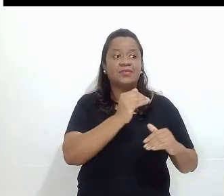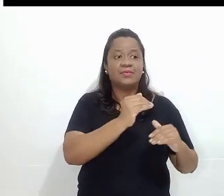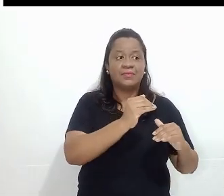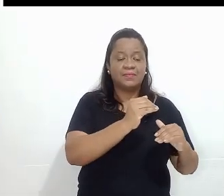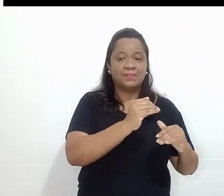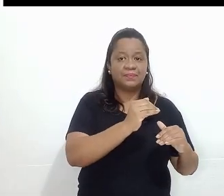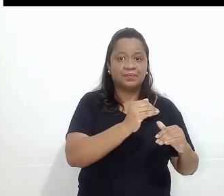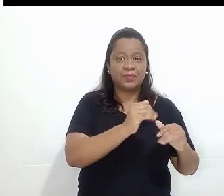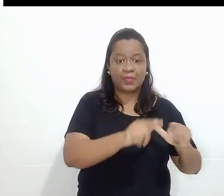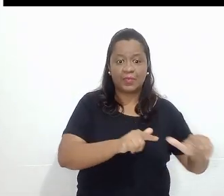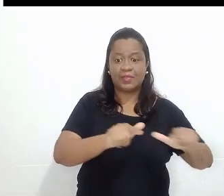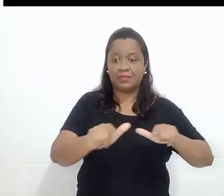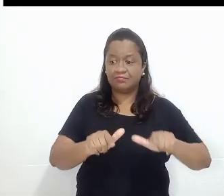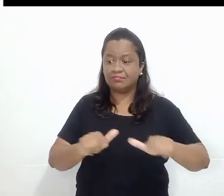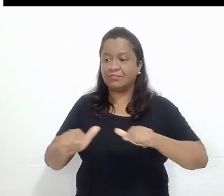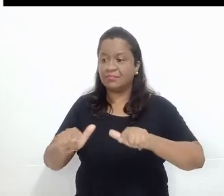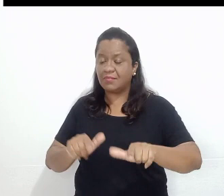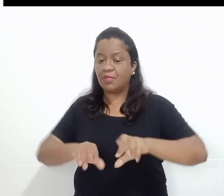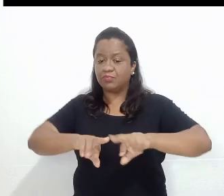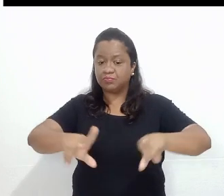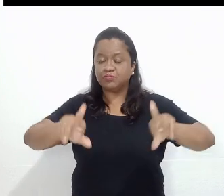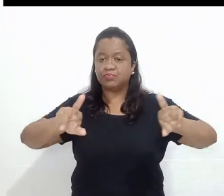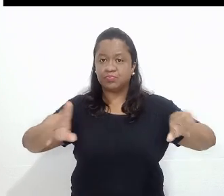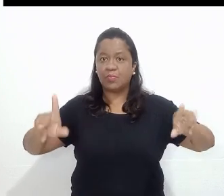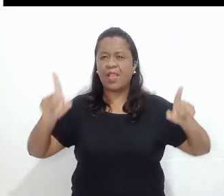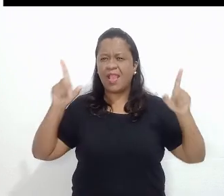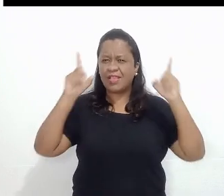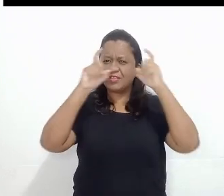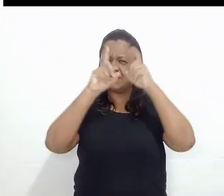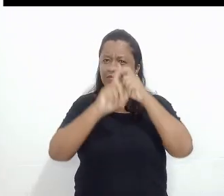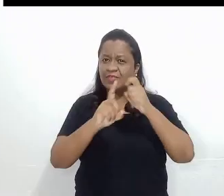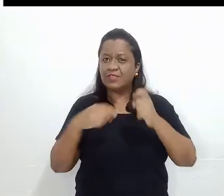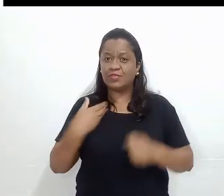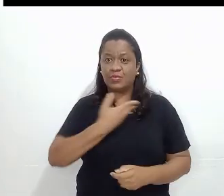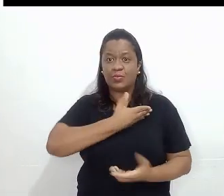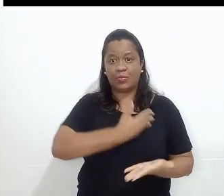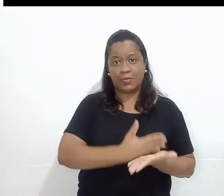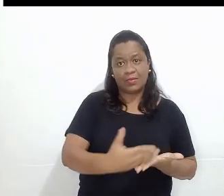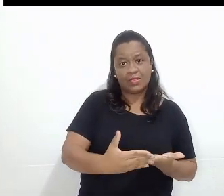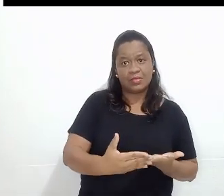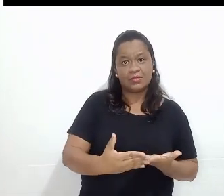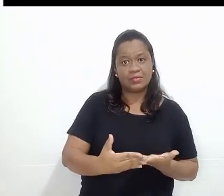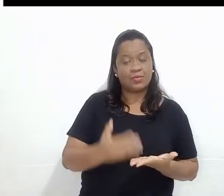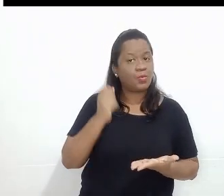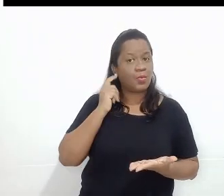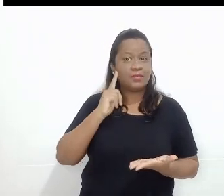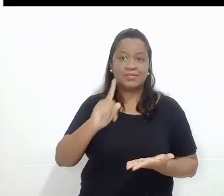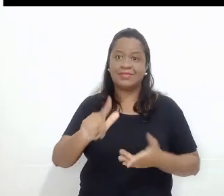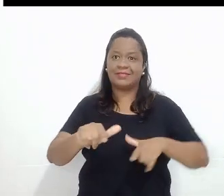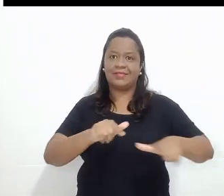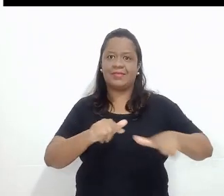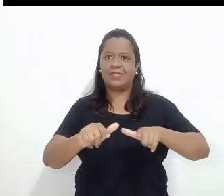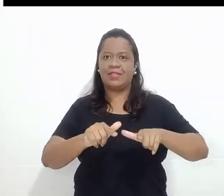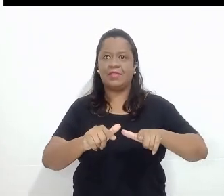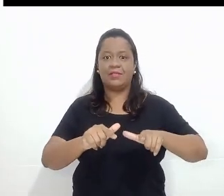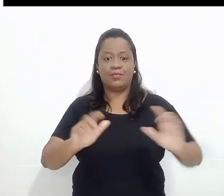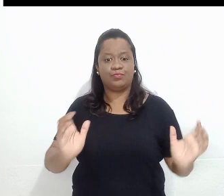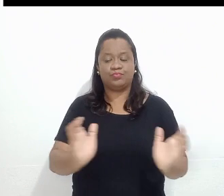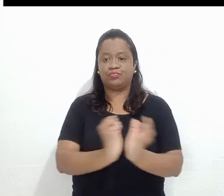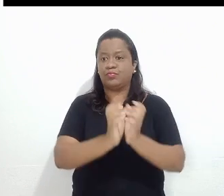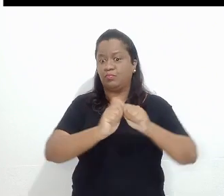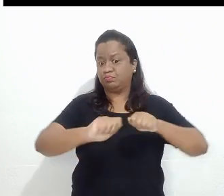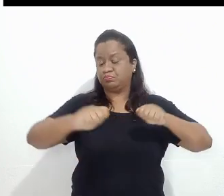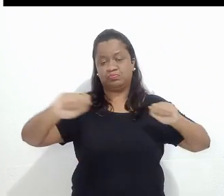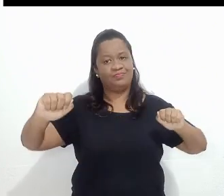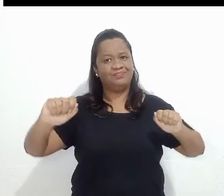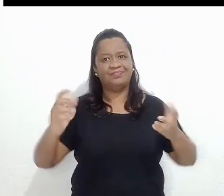porque dificilmente a gente, no nosso início e tal, vai conseguir trabalhar com uma equipe muito grande, né? Então é bom que